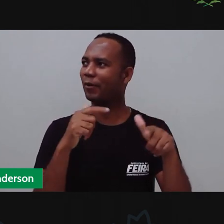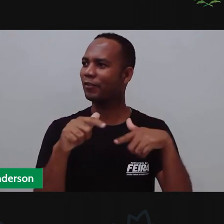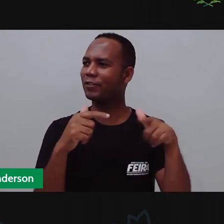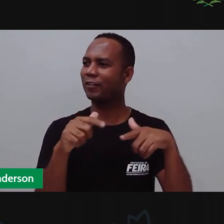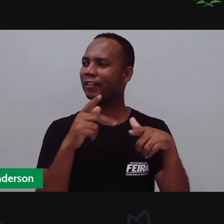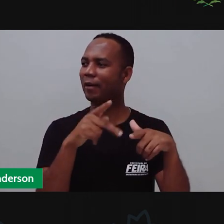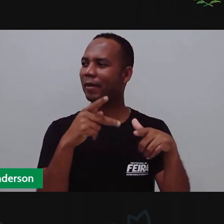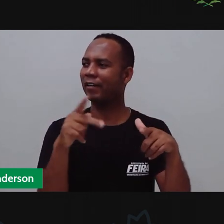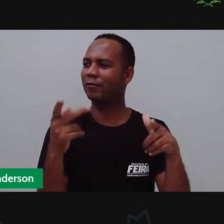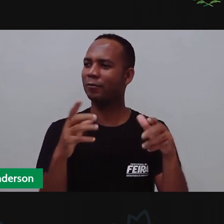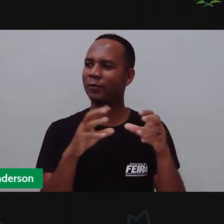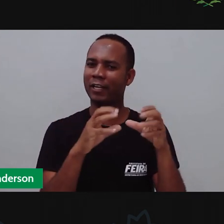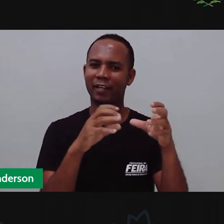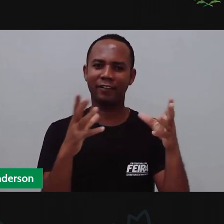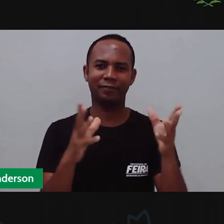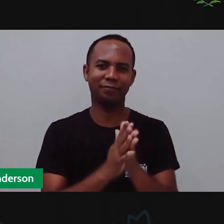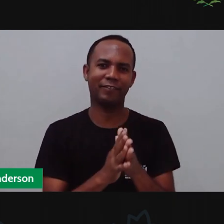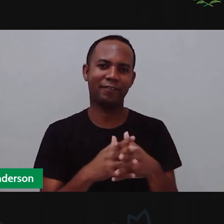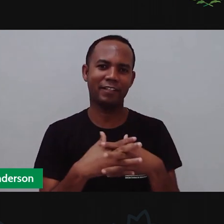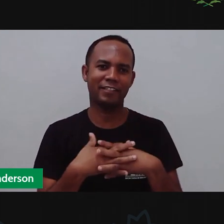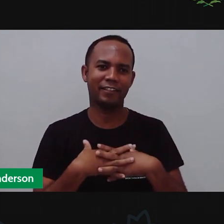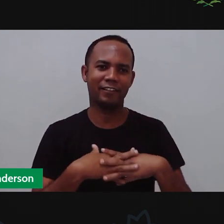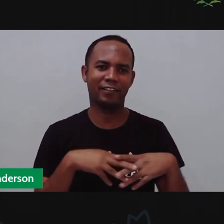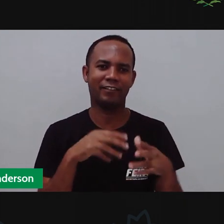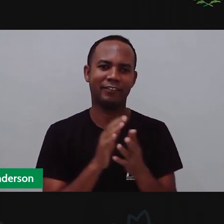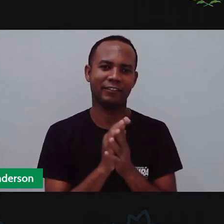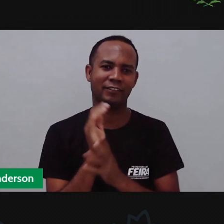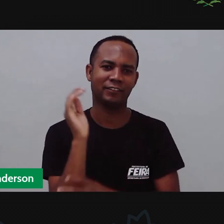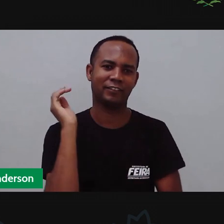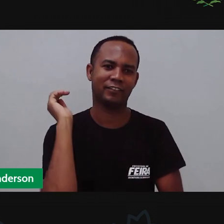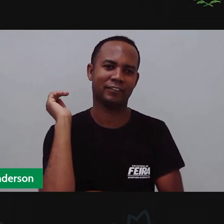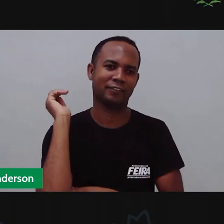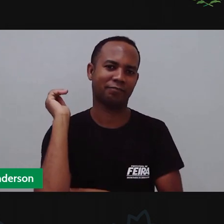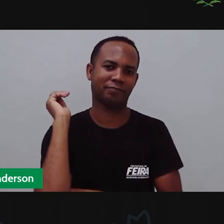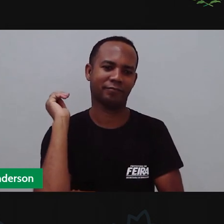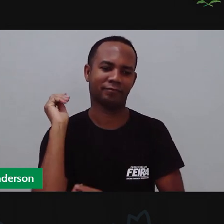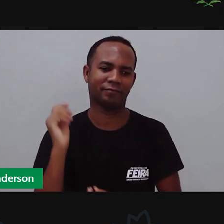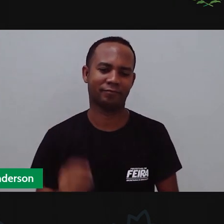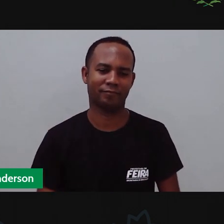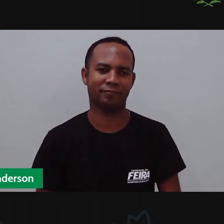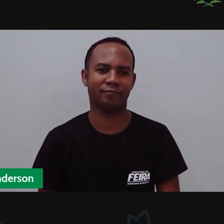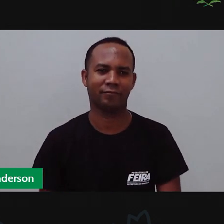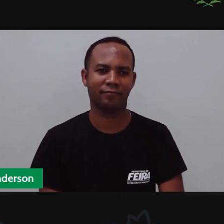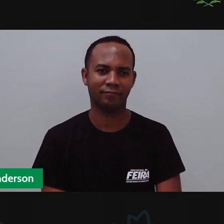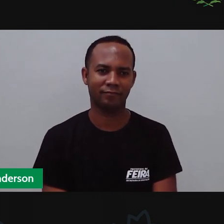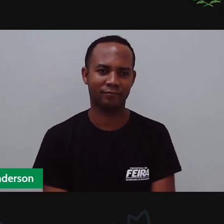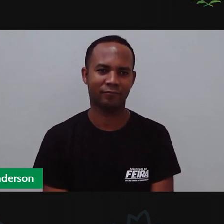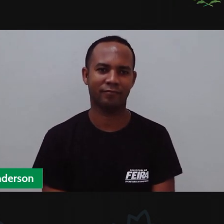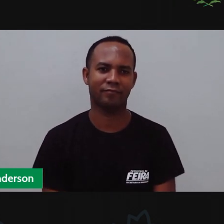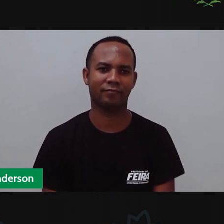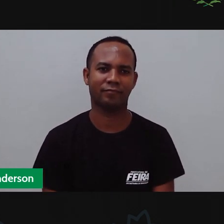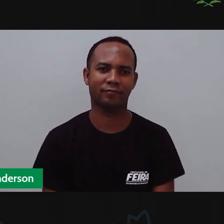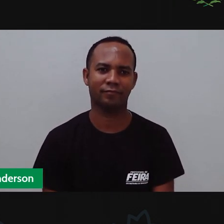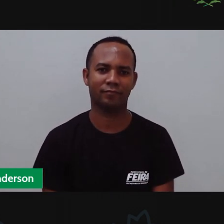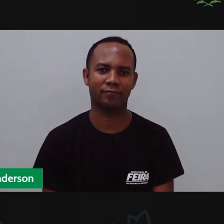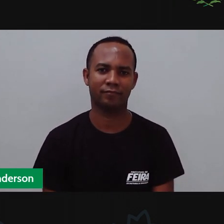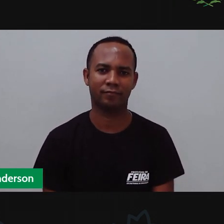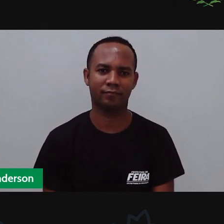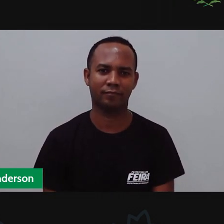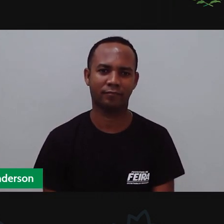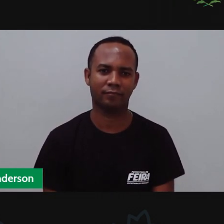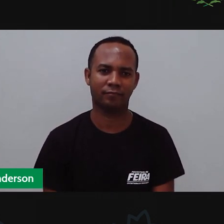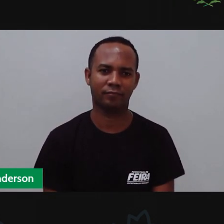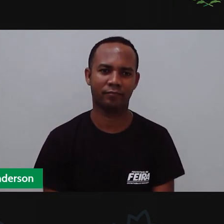Anderson. É, não é? É. De encher ursinho de pelúcia, boneca. Agora o nosso